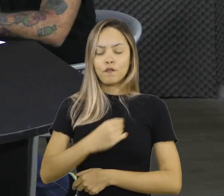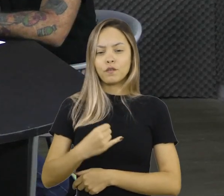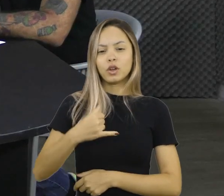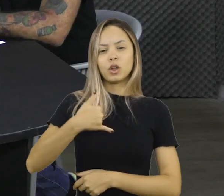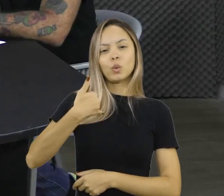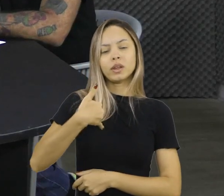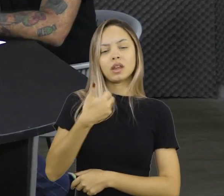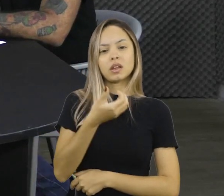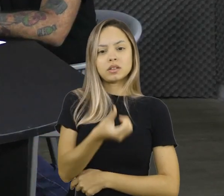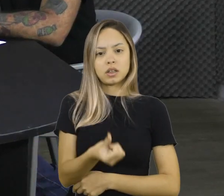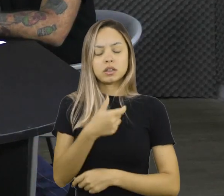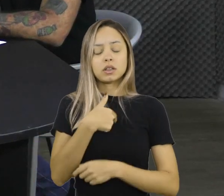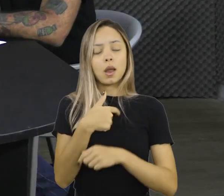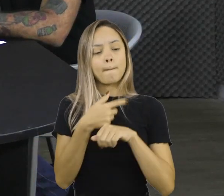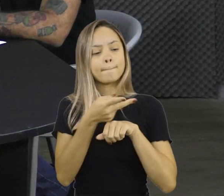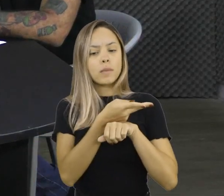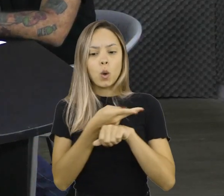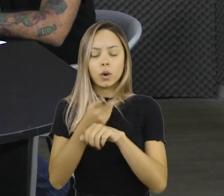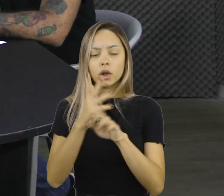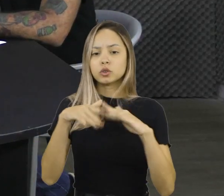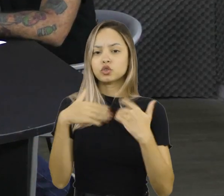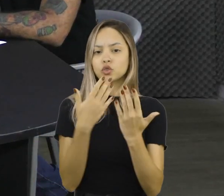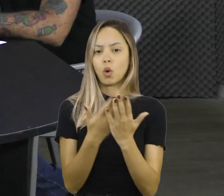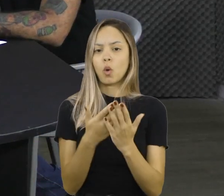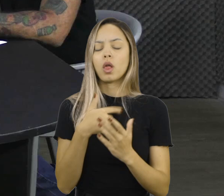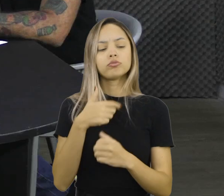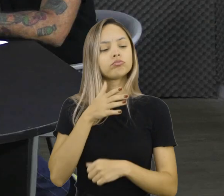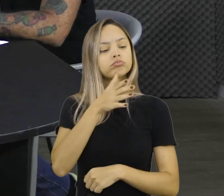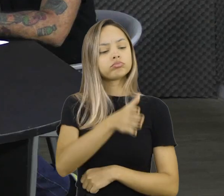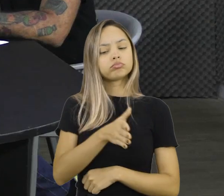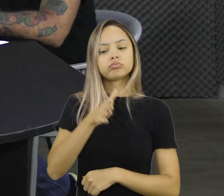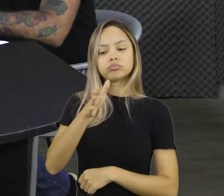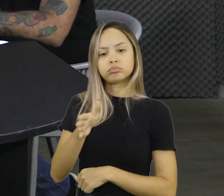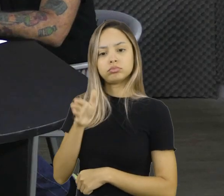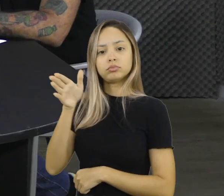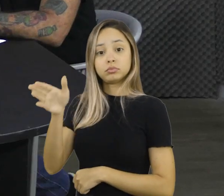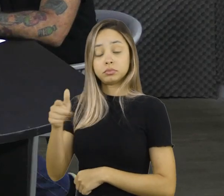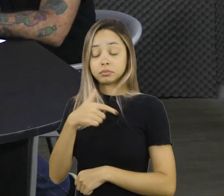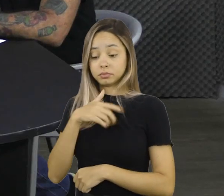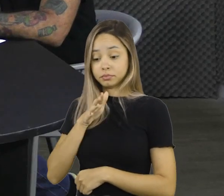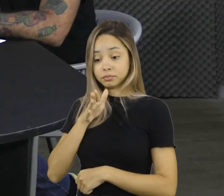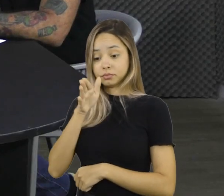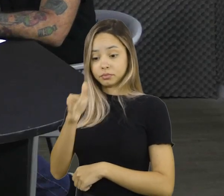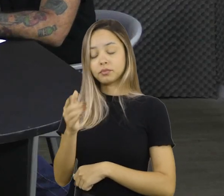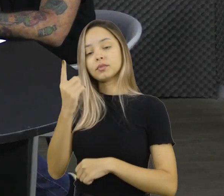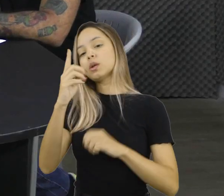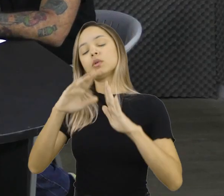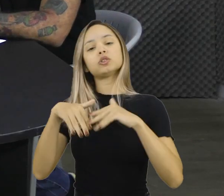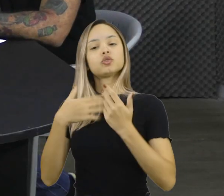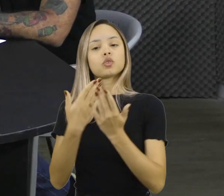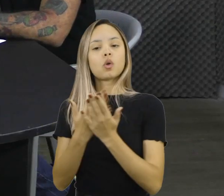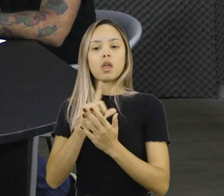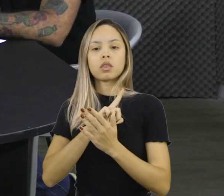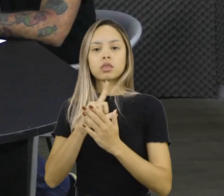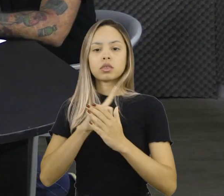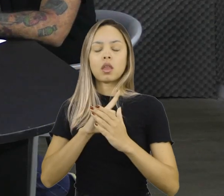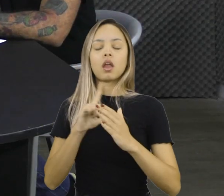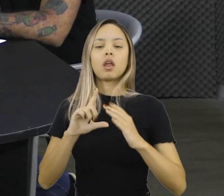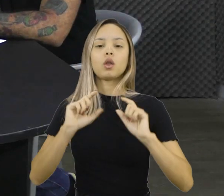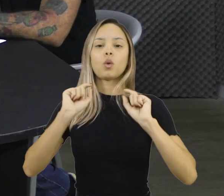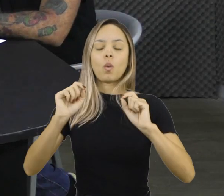procurar escola para para ele comecei a visitar as escolas e eu fui numa escola que ela tinha um primeiro andar e era eram